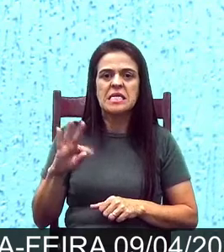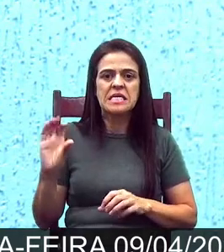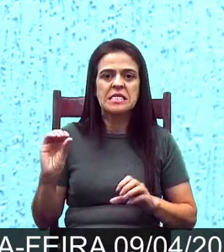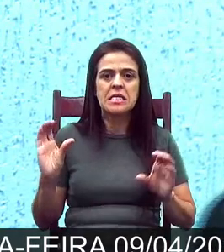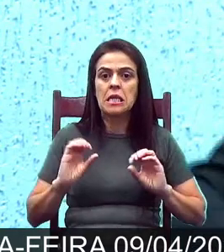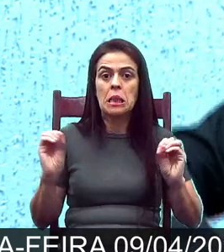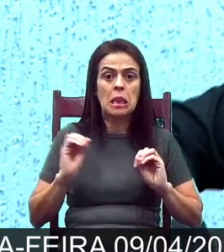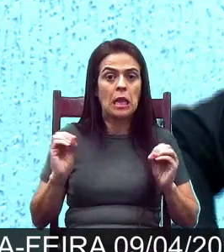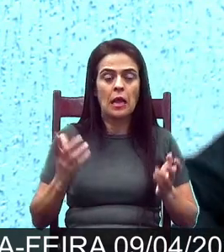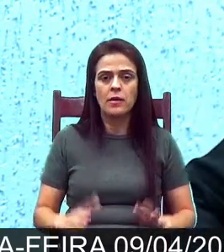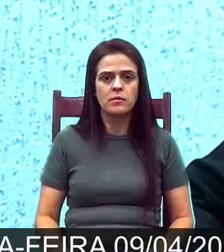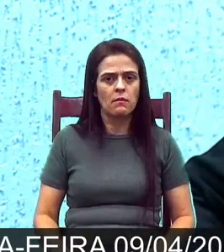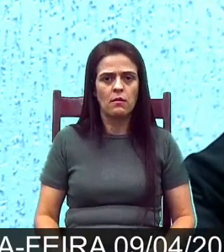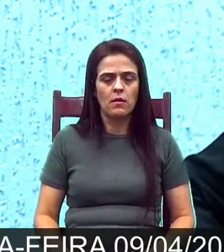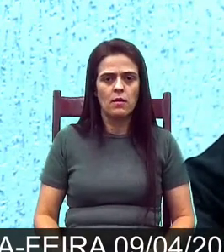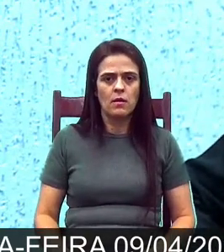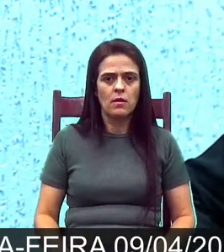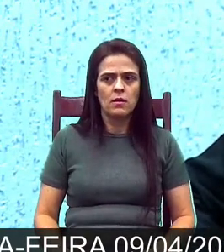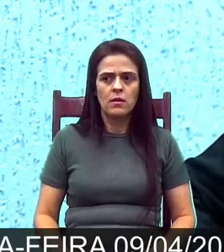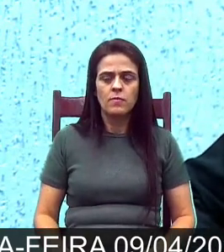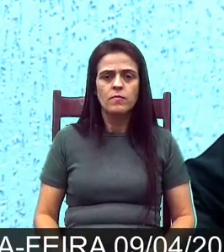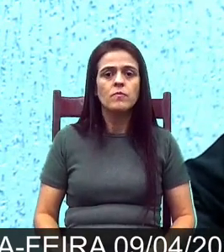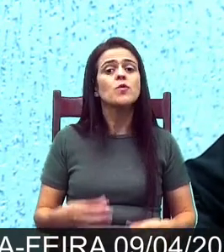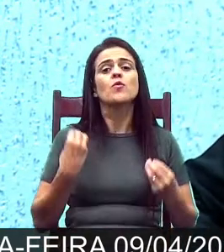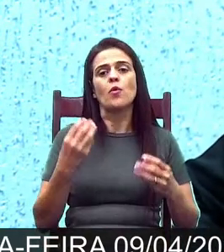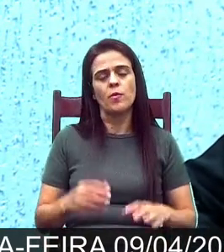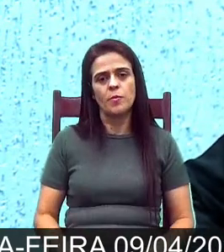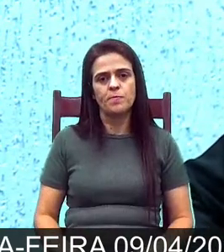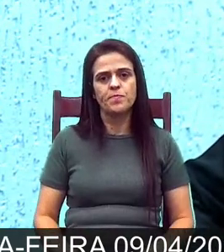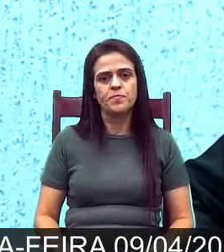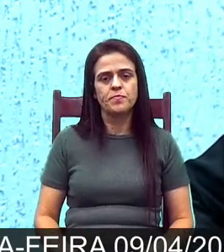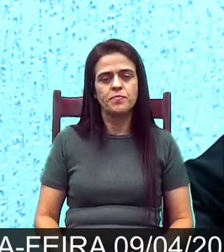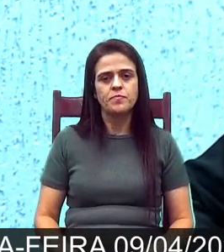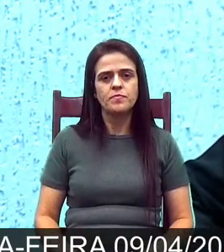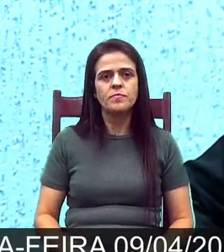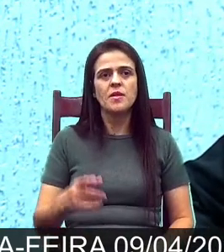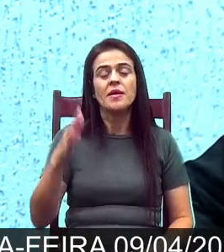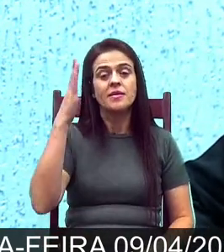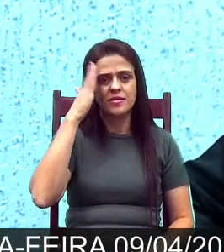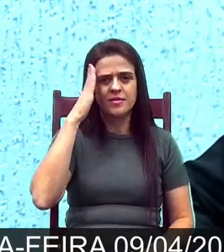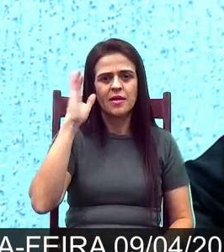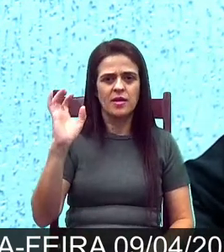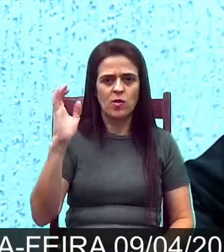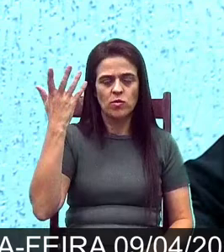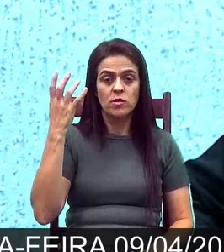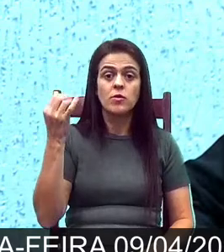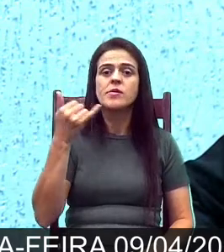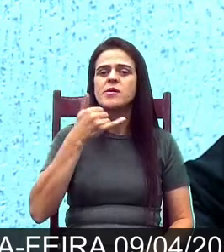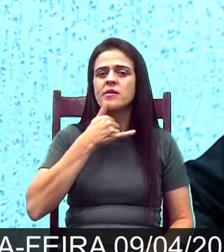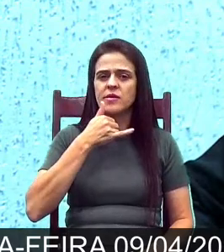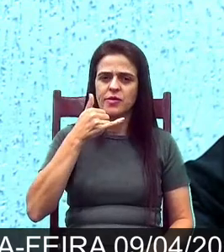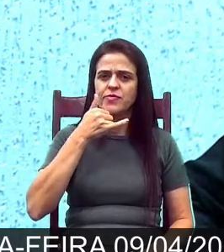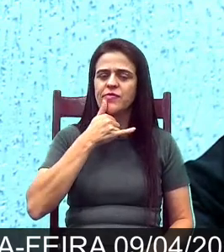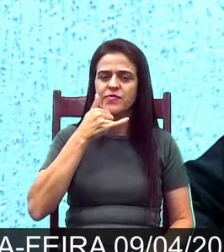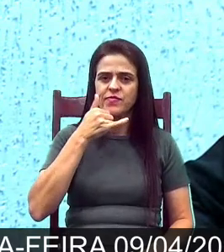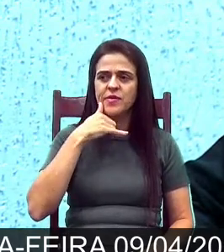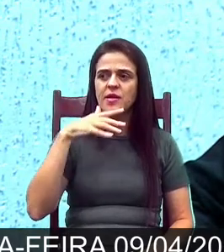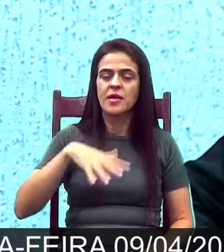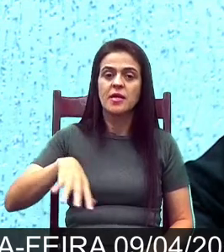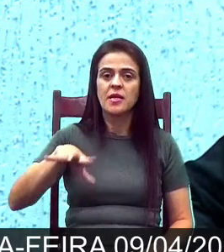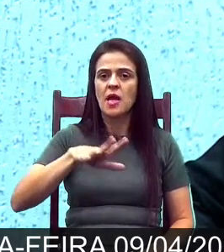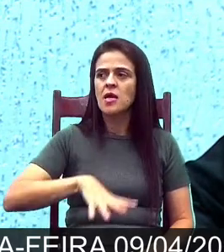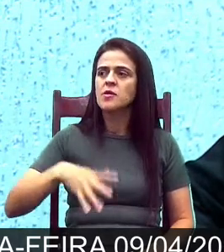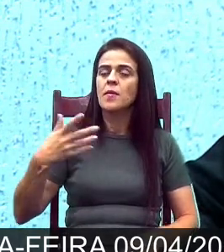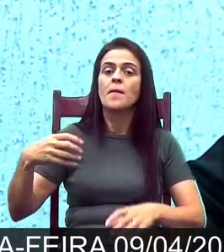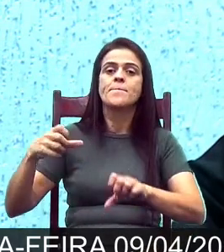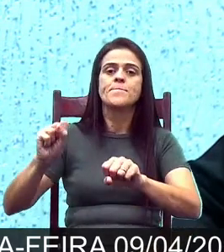do estacionamento é um caos em Catalão. Infelizmente, a questão de estacionamento de